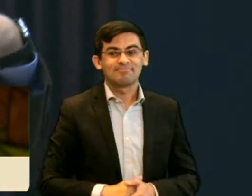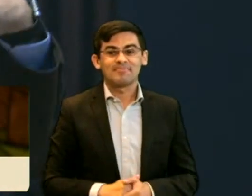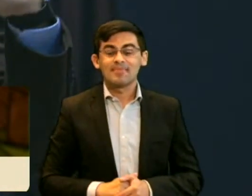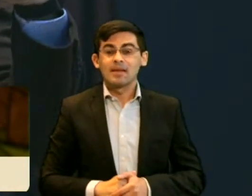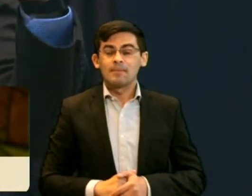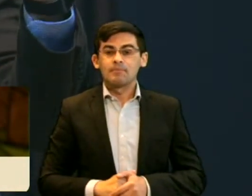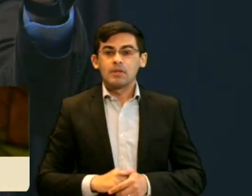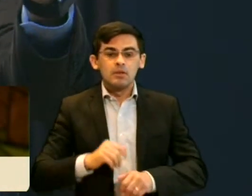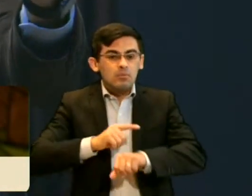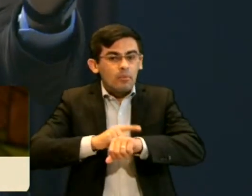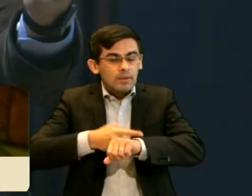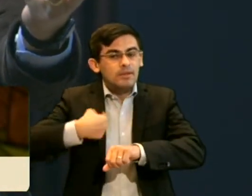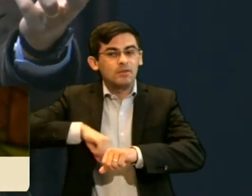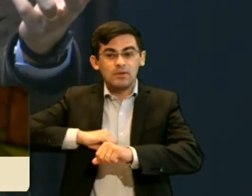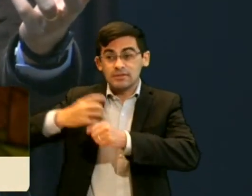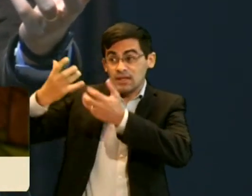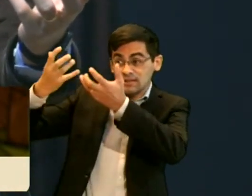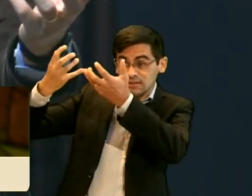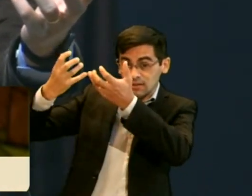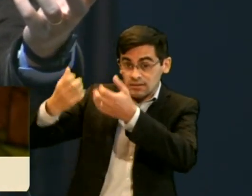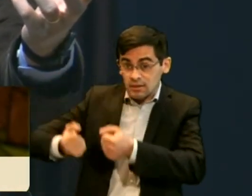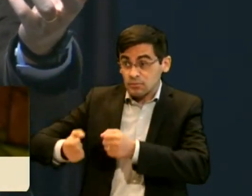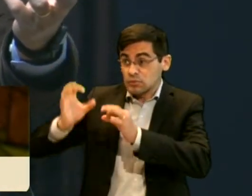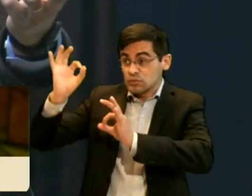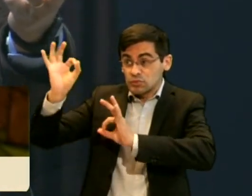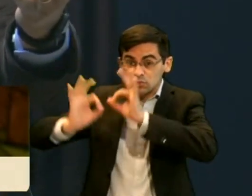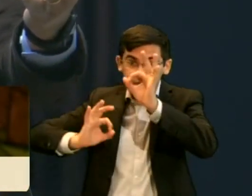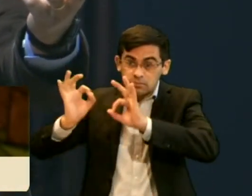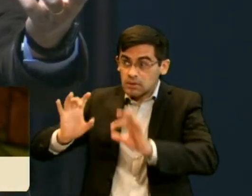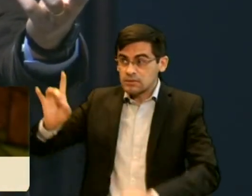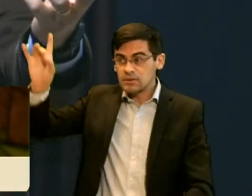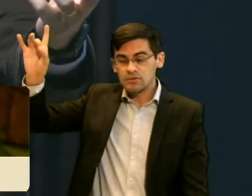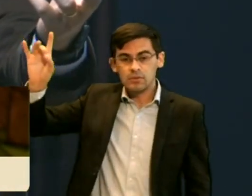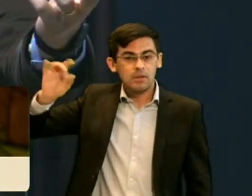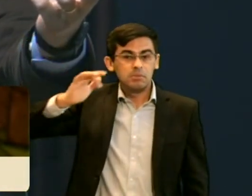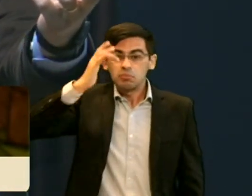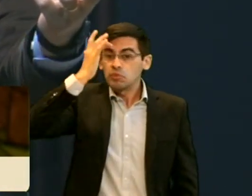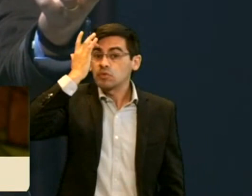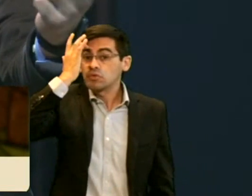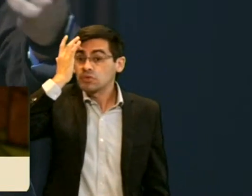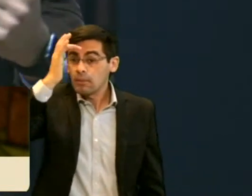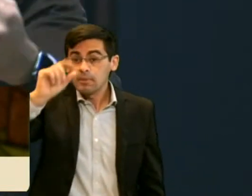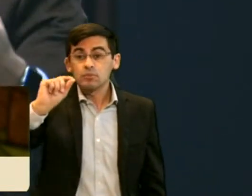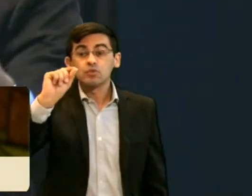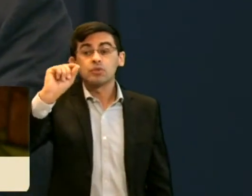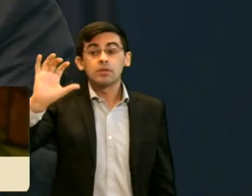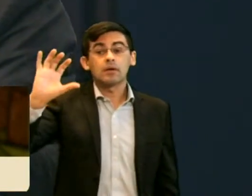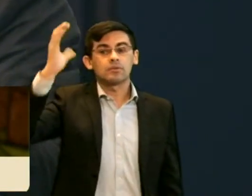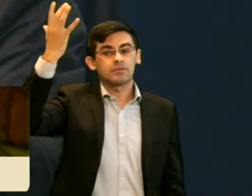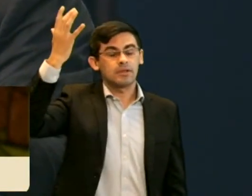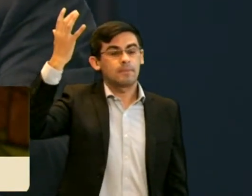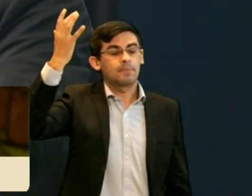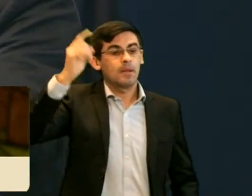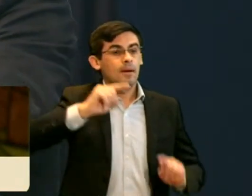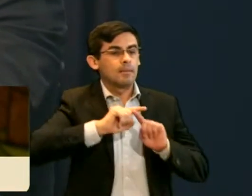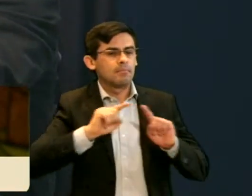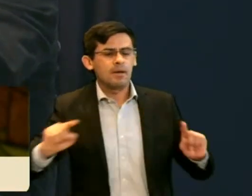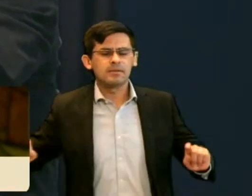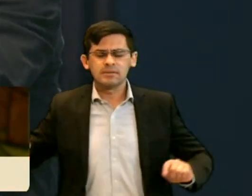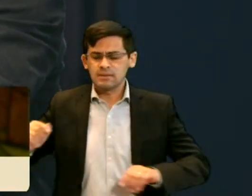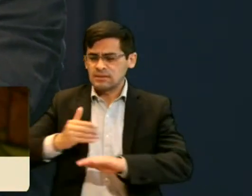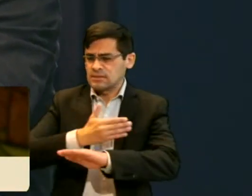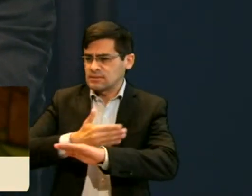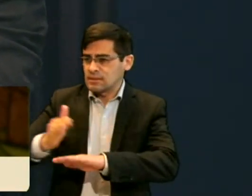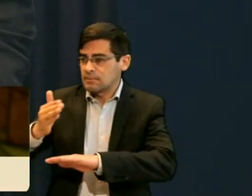Quando a gente se entrega para o plano de Deus, a gente não sabe o que vai acontecer. Mas esse ato de